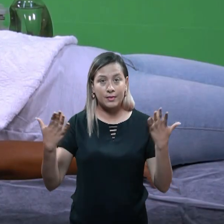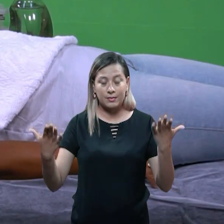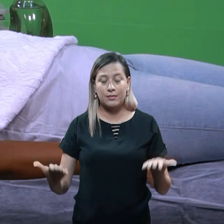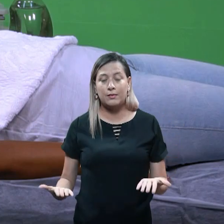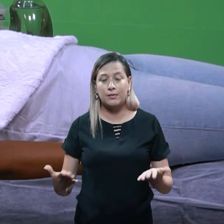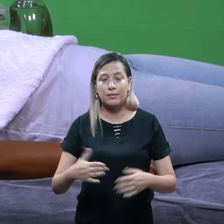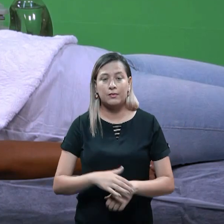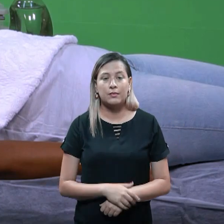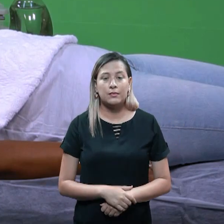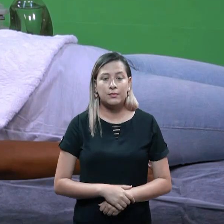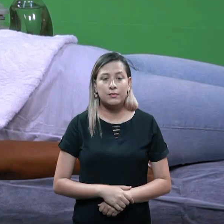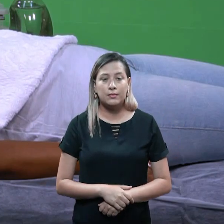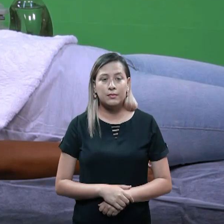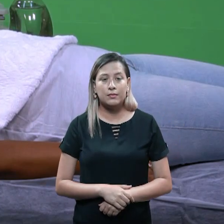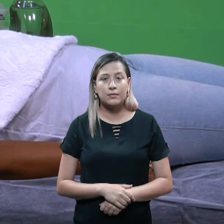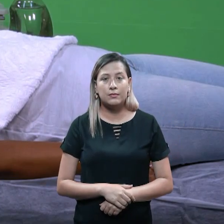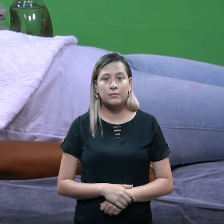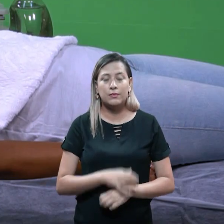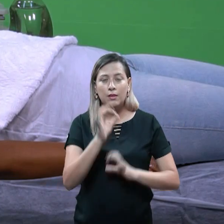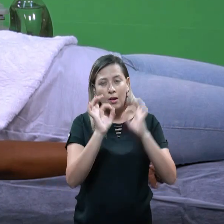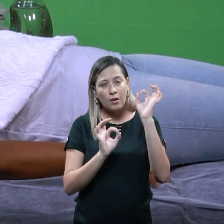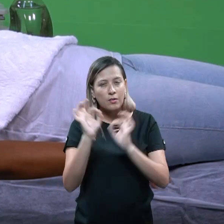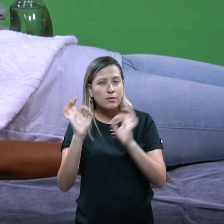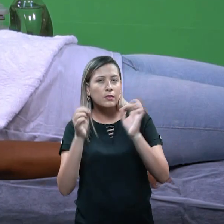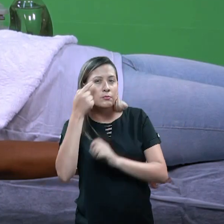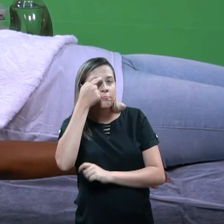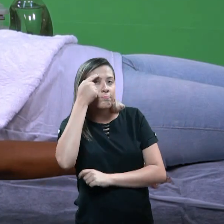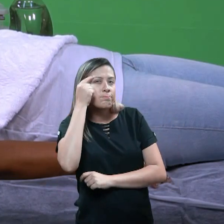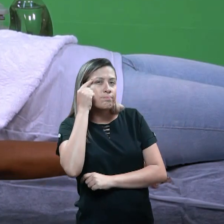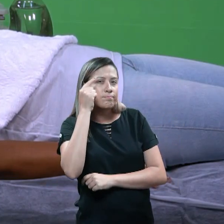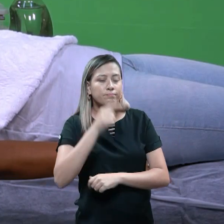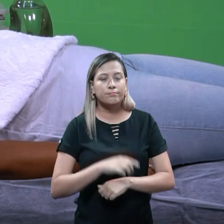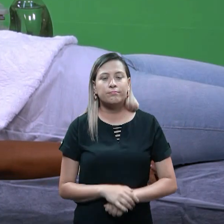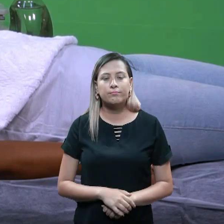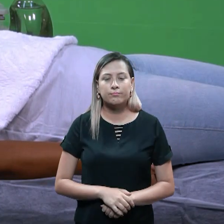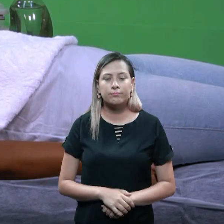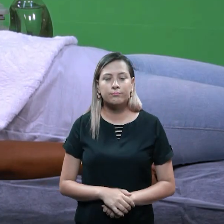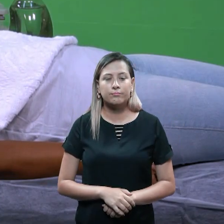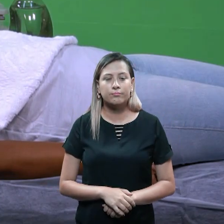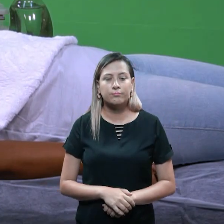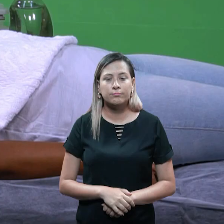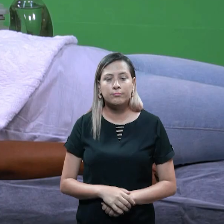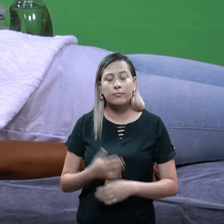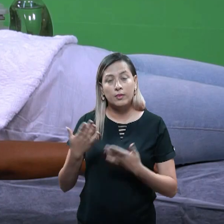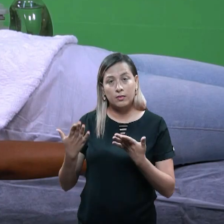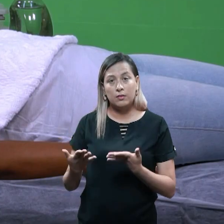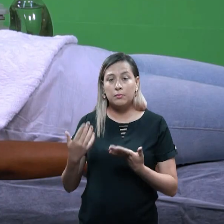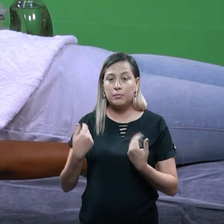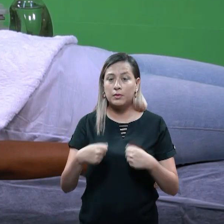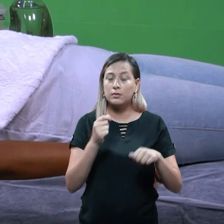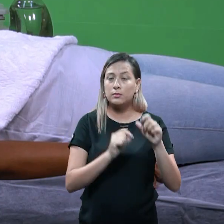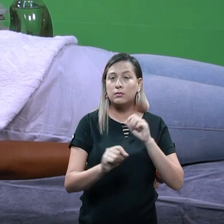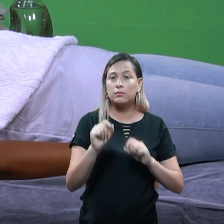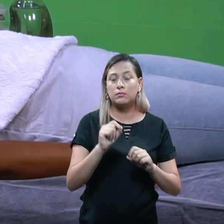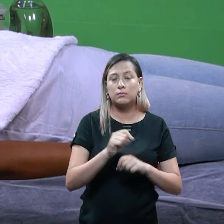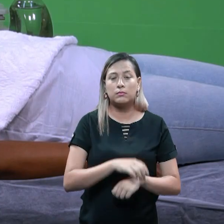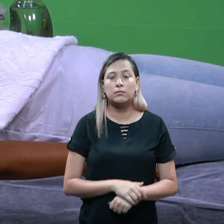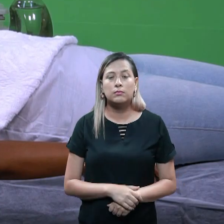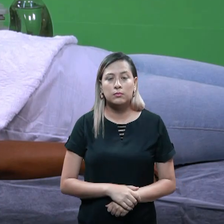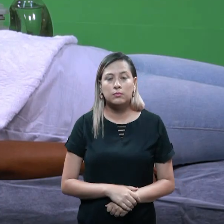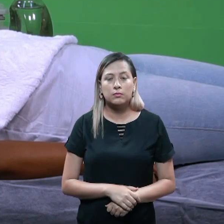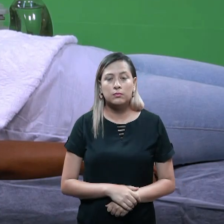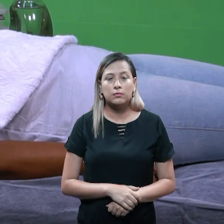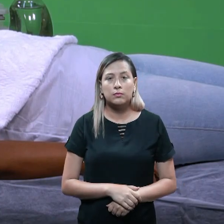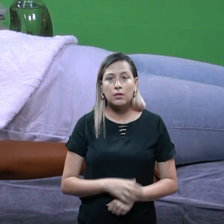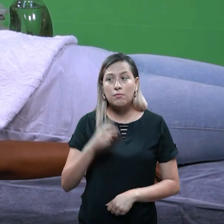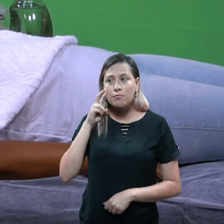com o design de sobrancelhas. Para a gente fazer o design de sobrancelhas, a gente precisa analisar primeiro o rosto